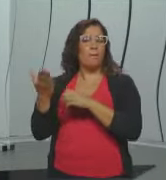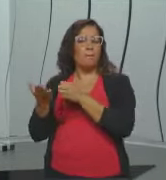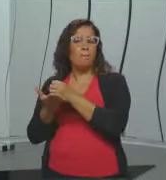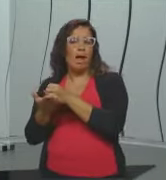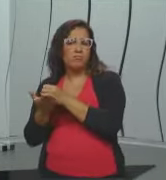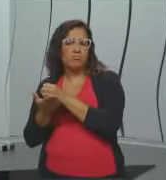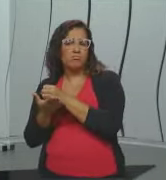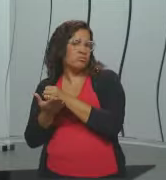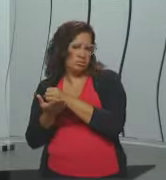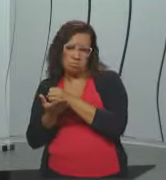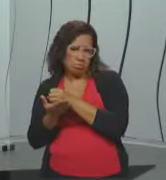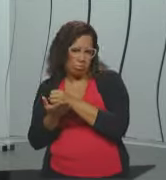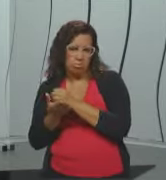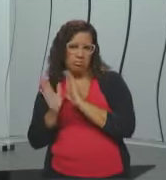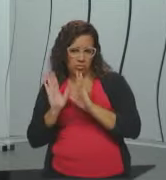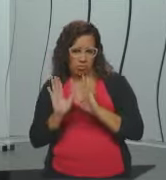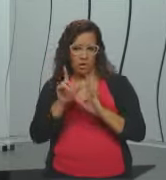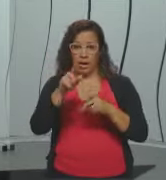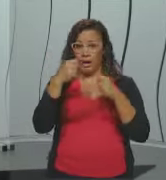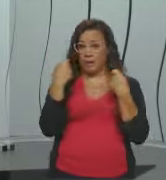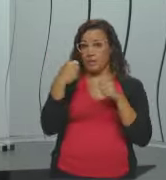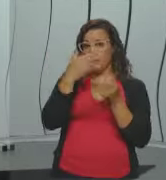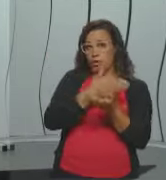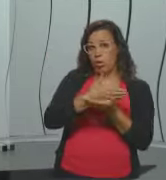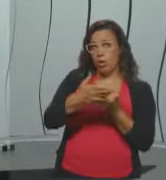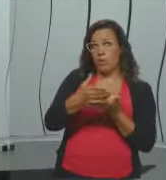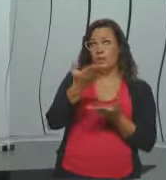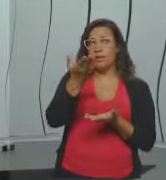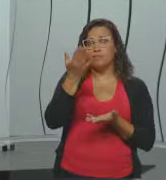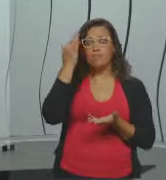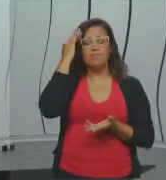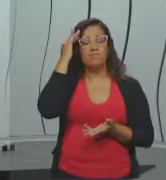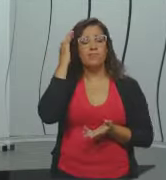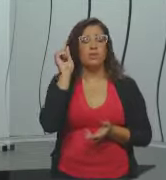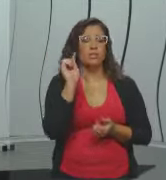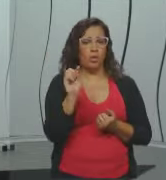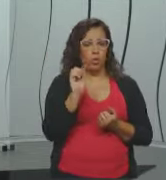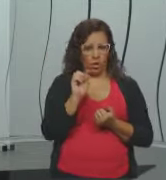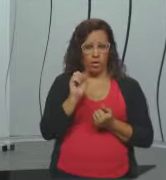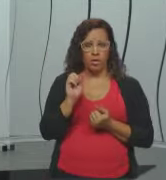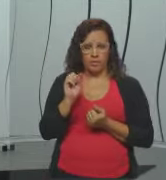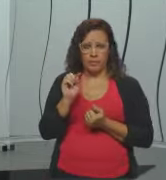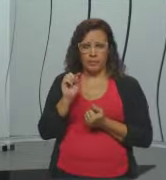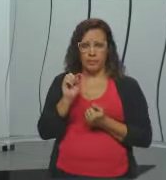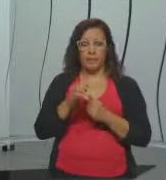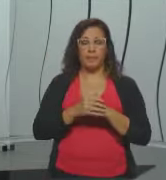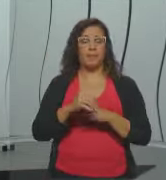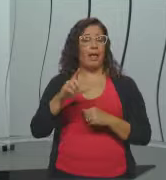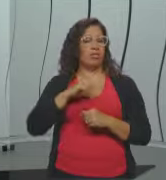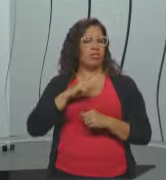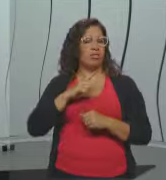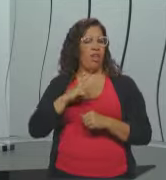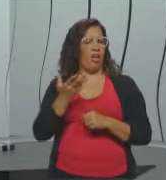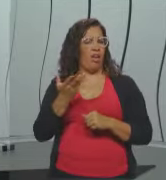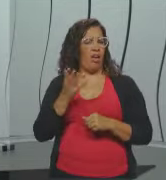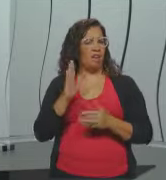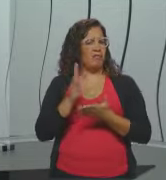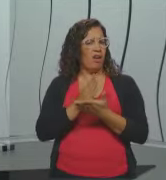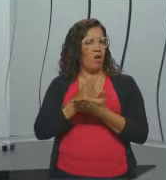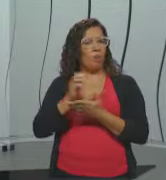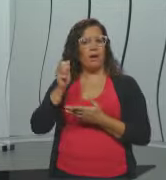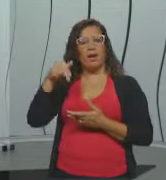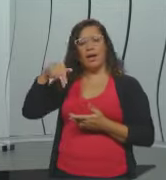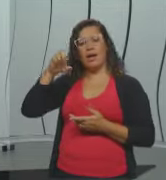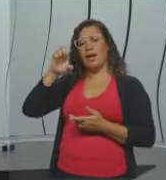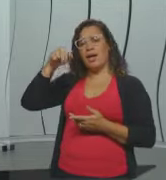boca. Aqui você já precisa começar a perceber o seguinte, que certas enzimas funcionam de acordo